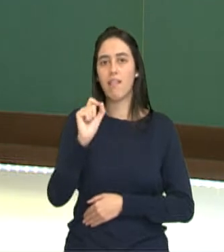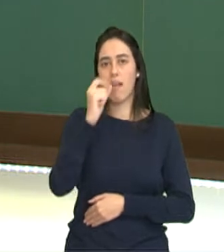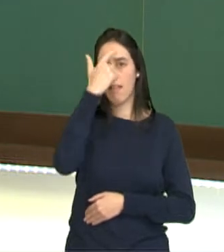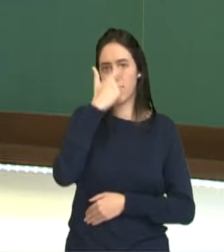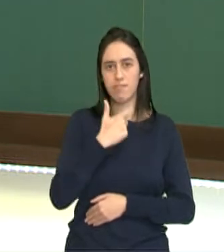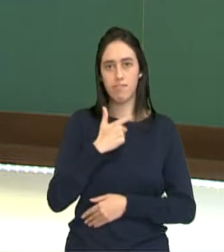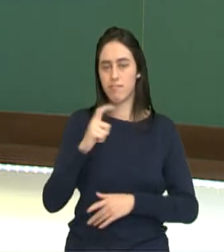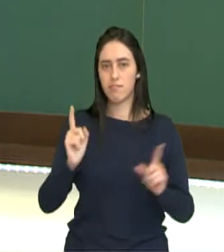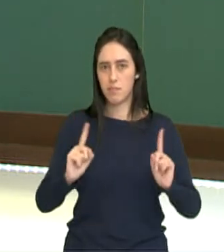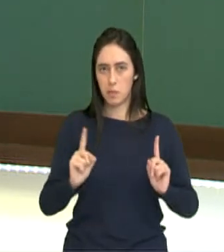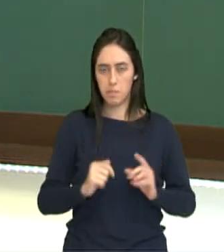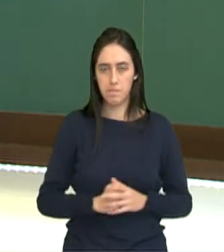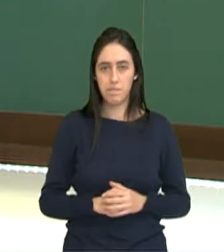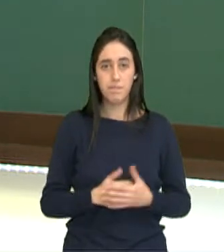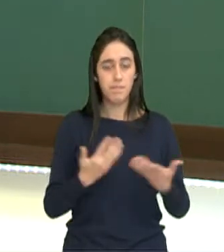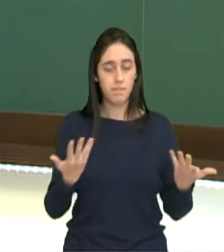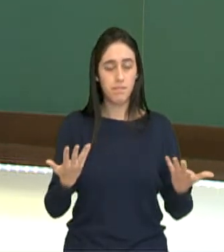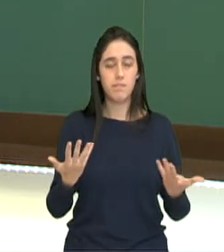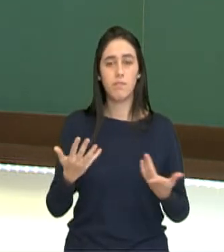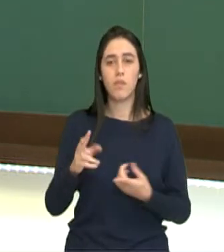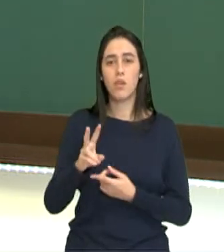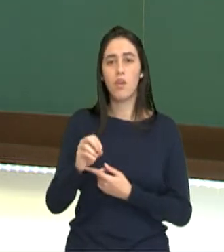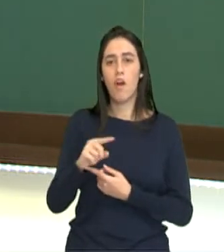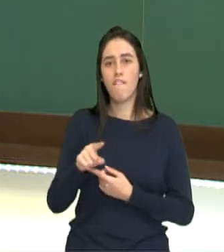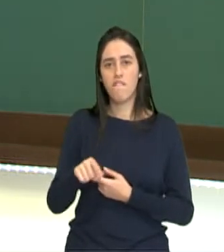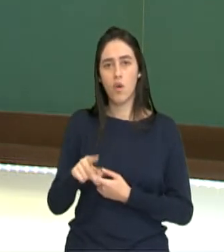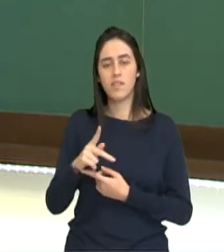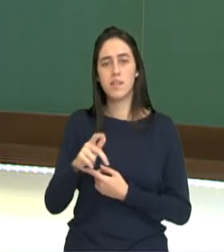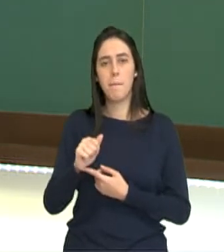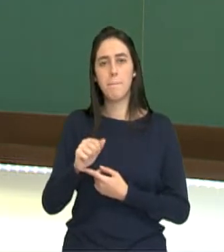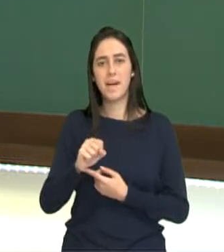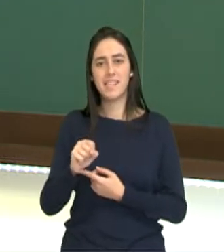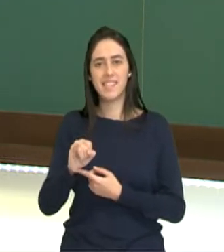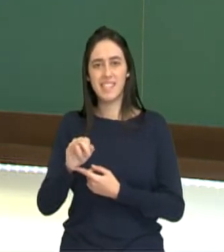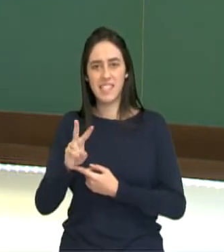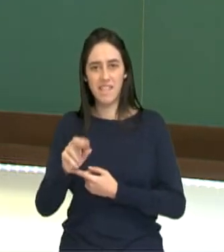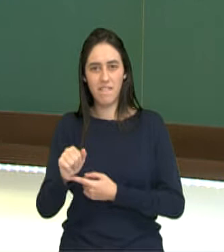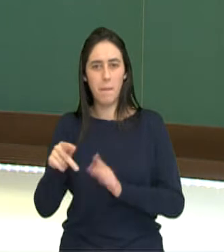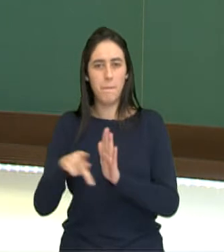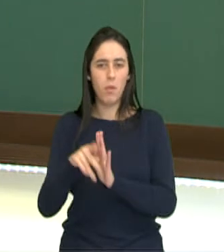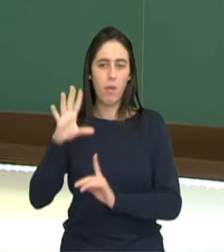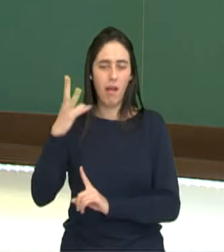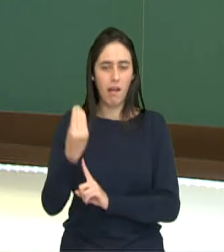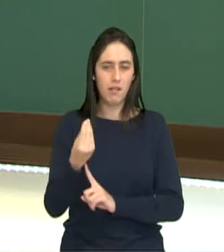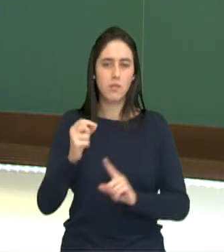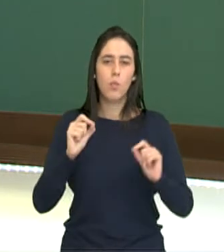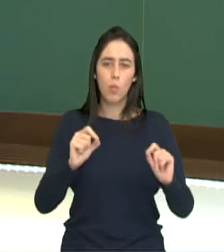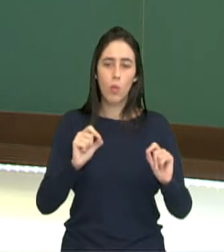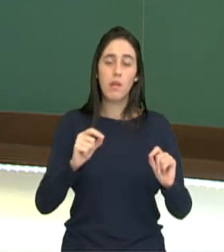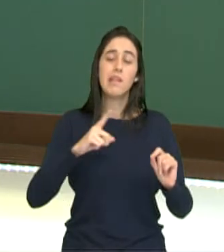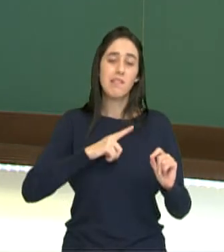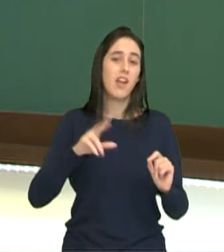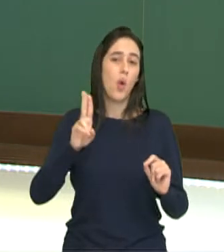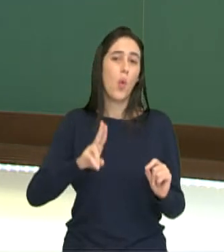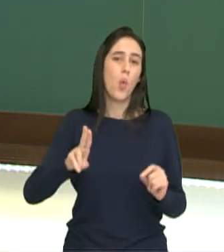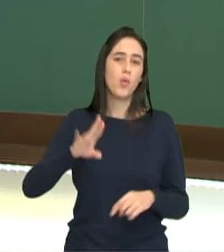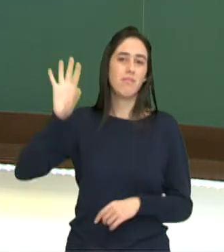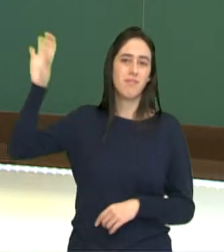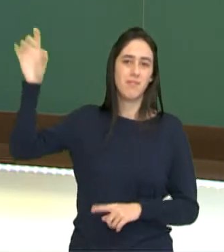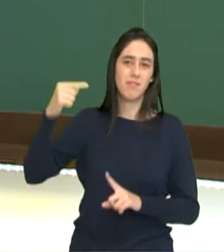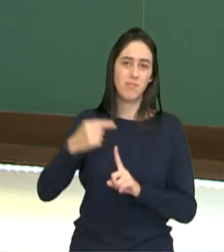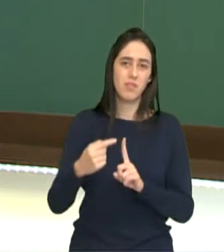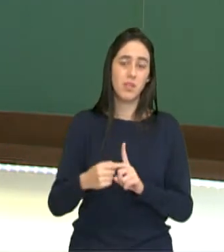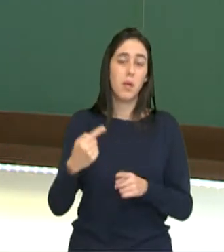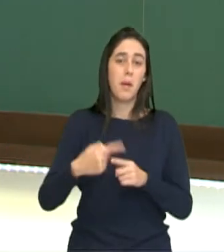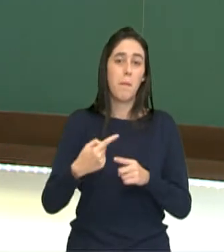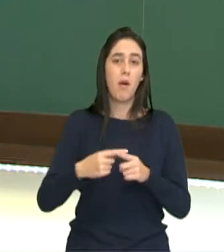questão da voz passiva com relação a trabalhos de arte, a gente opta por utilizar a voz passiva porque os trabalhos